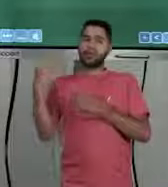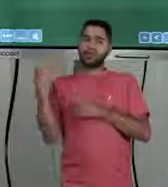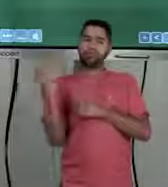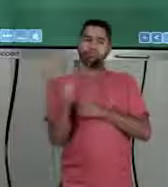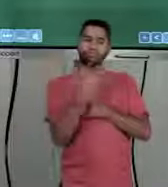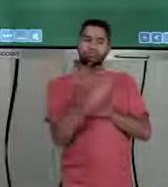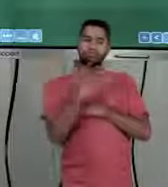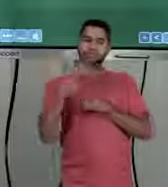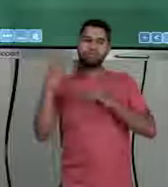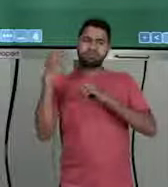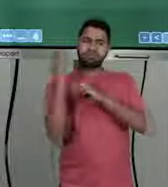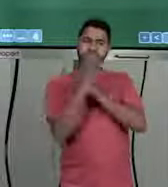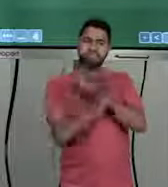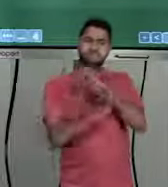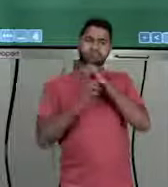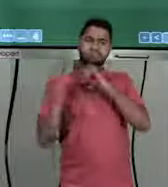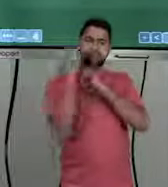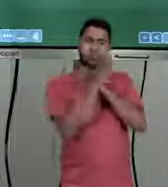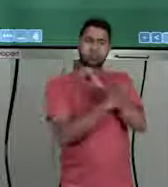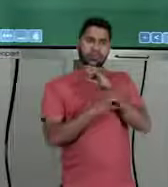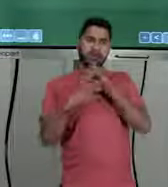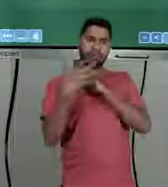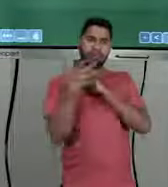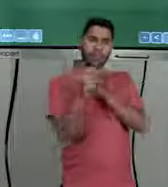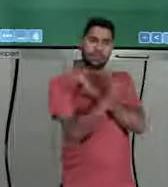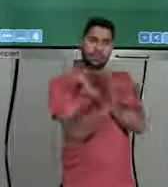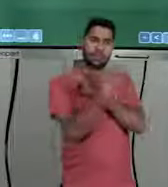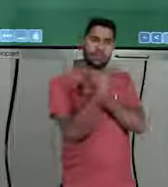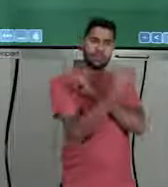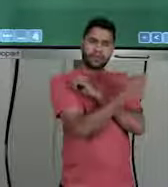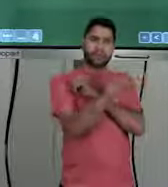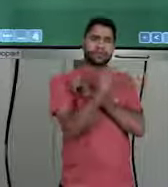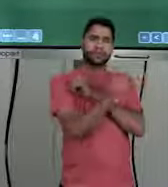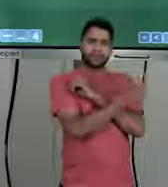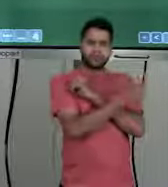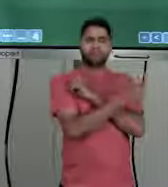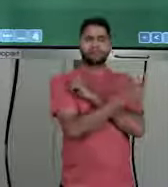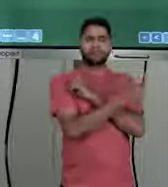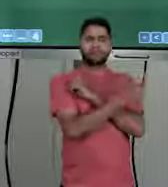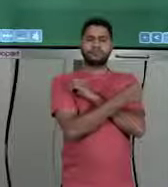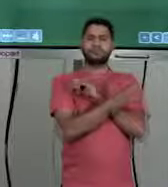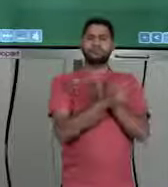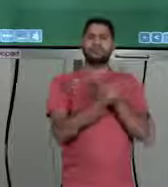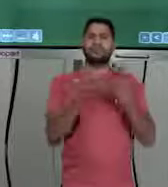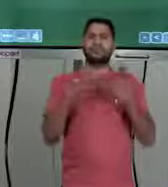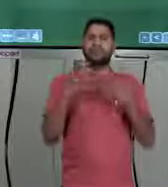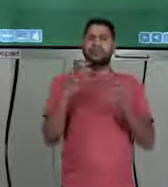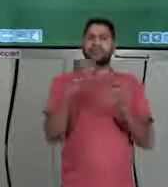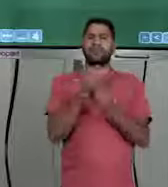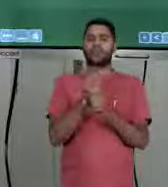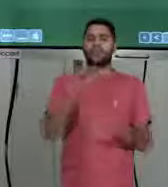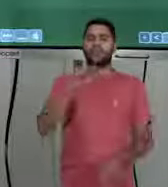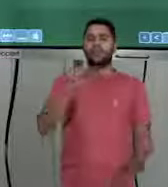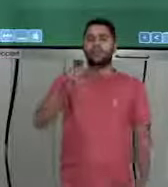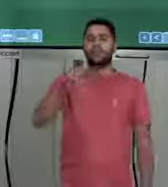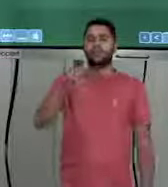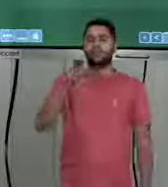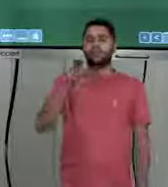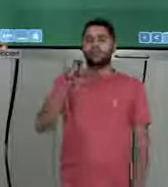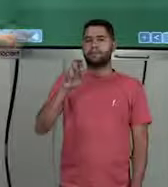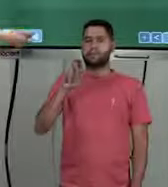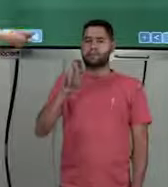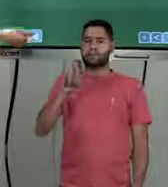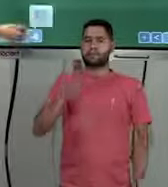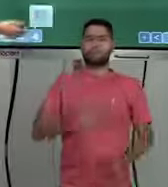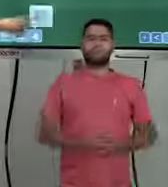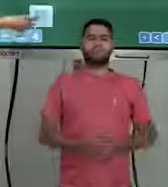elétrons. Então, a quantidade de elétrons que está migrando de um átomo para o outro é medida em ampere, ok?